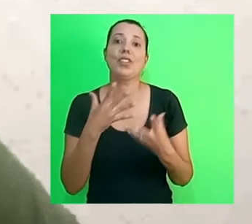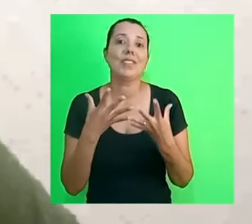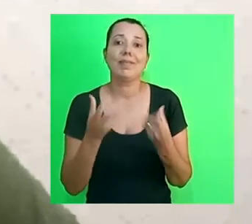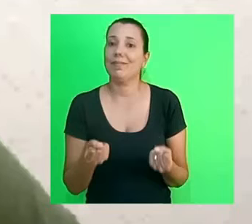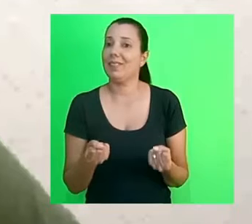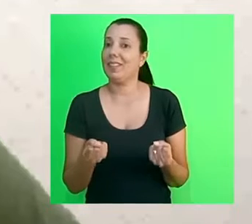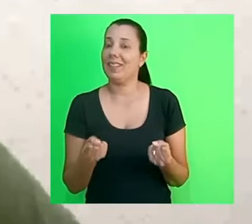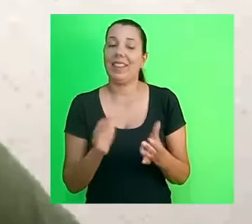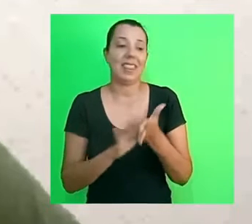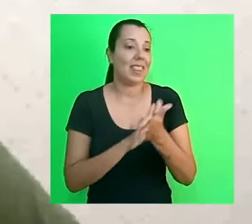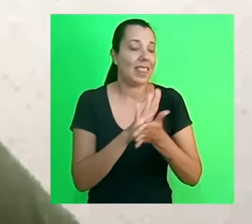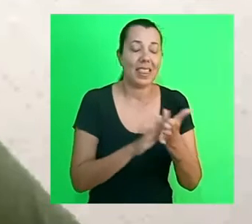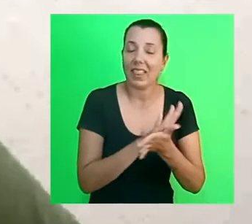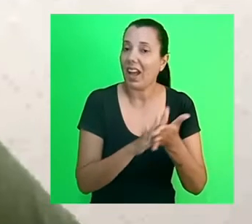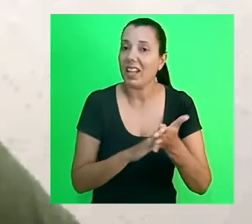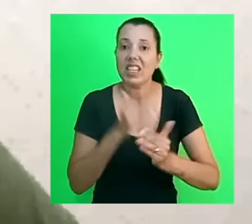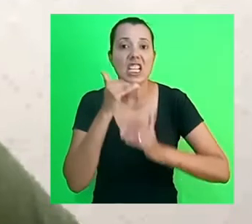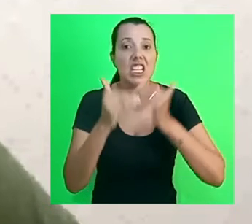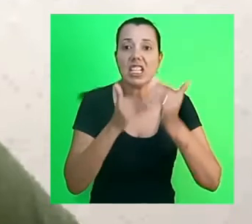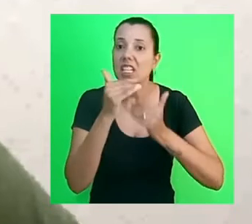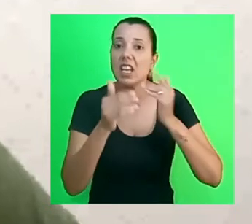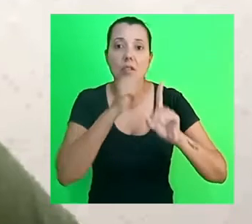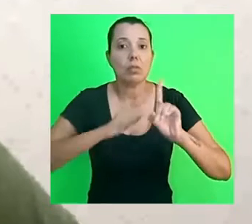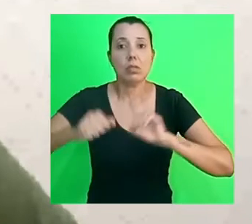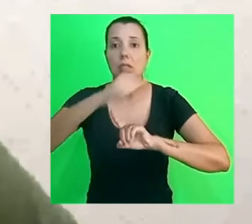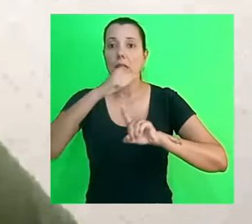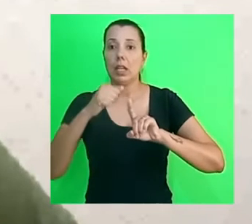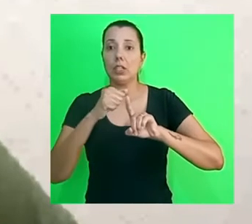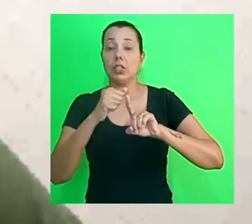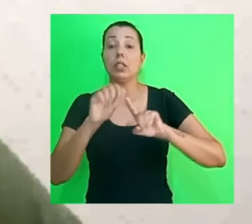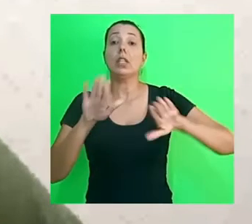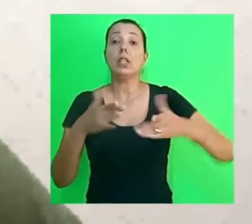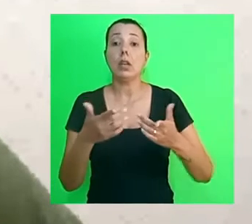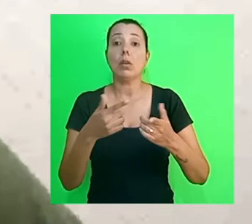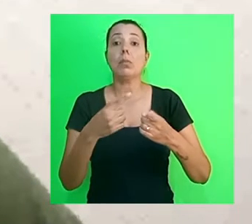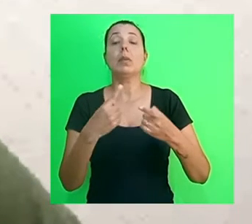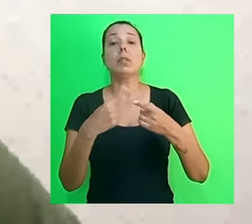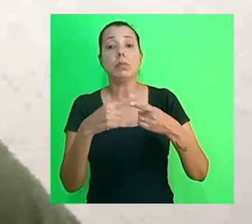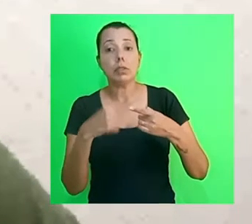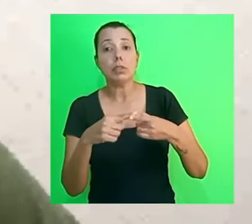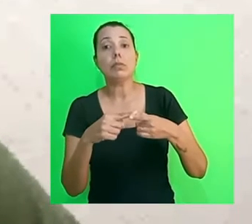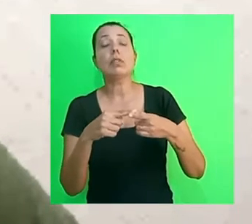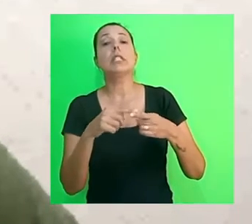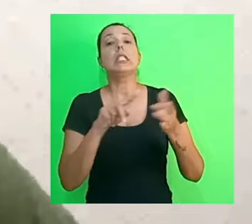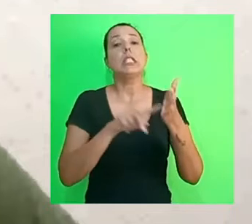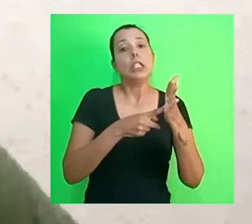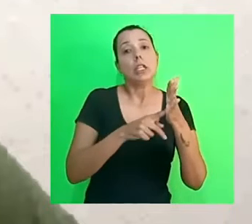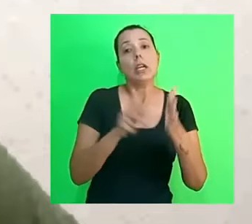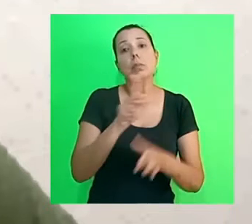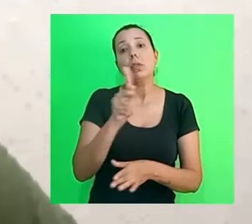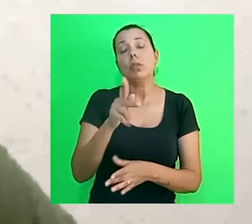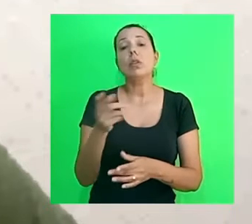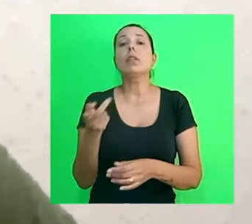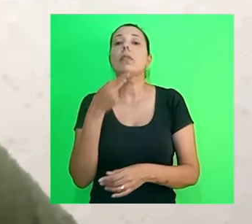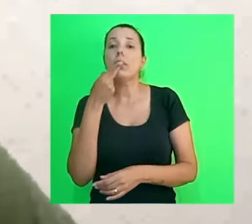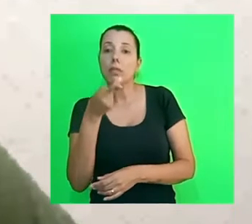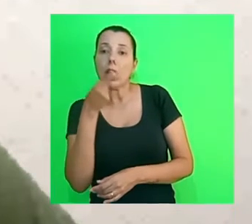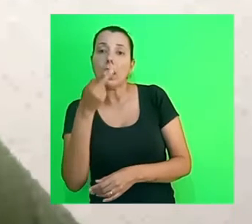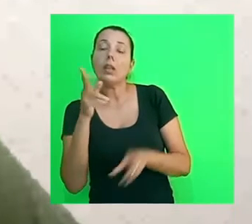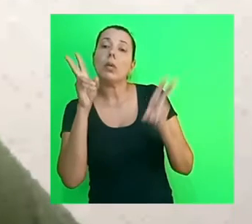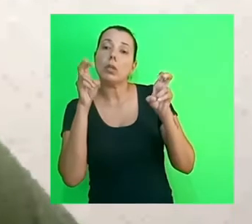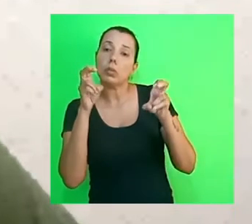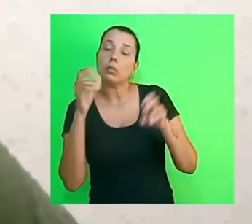de professores, educadores e orientadores educacionais, quanto também para estudantes, né? A gente sabe que a ONU aponta